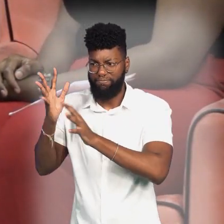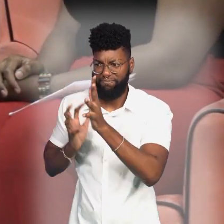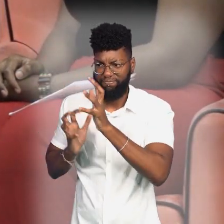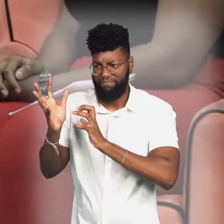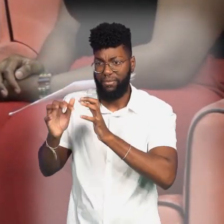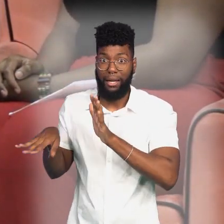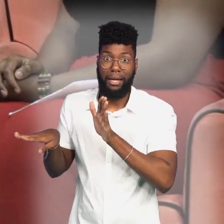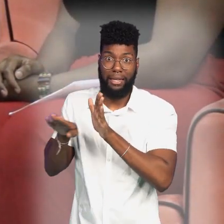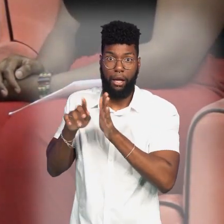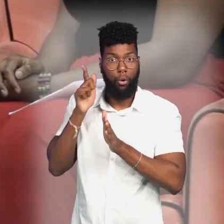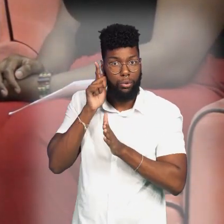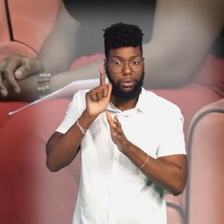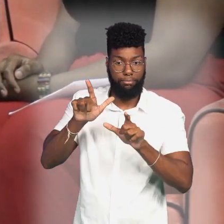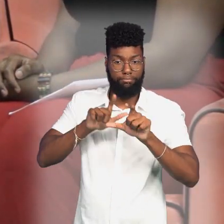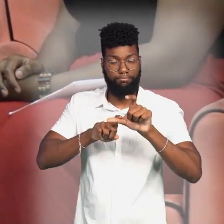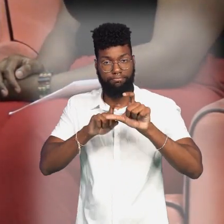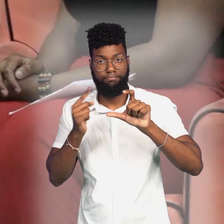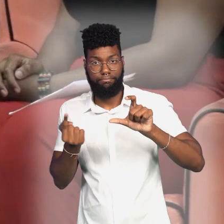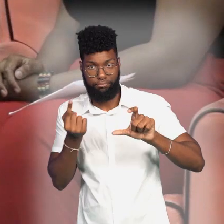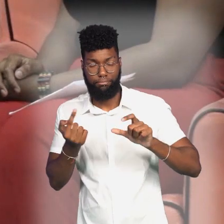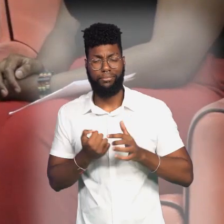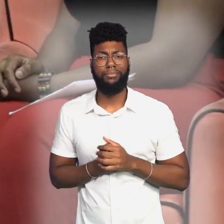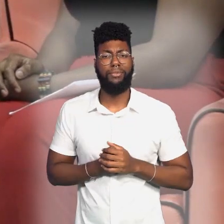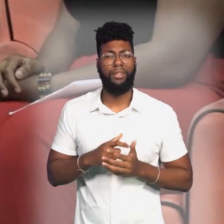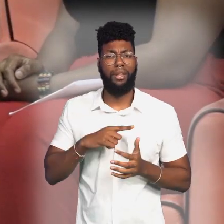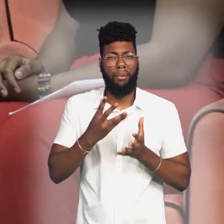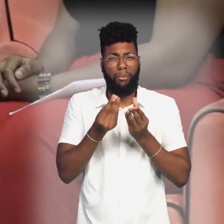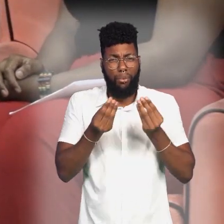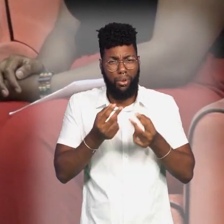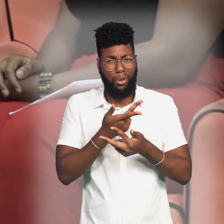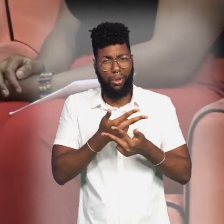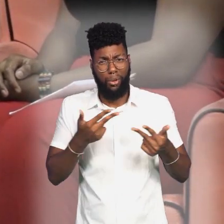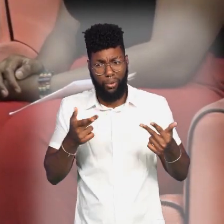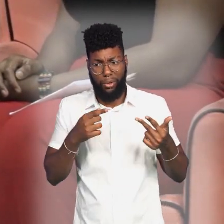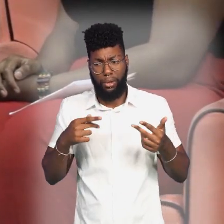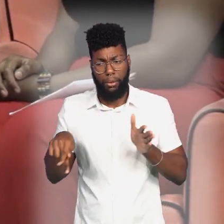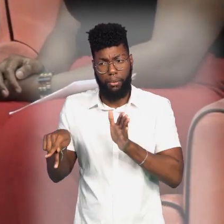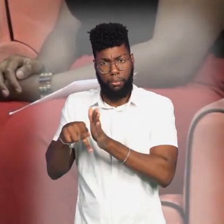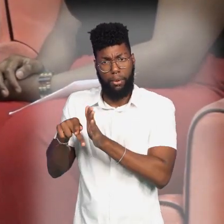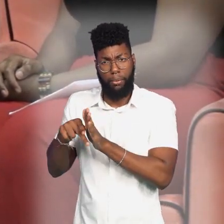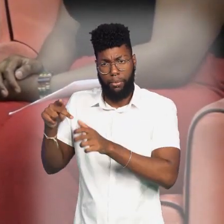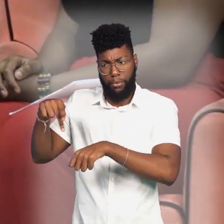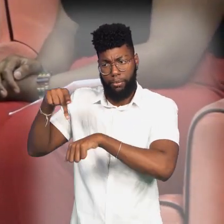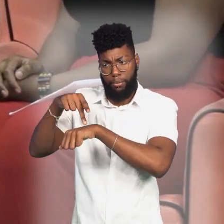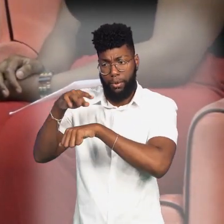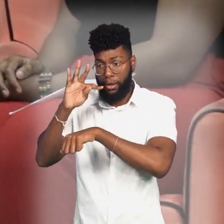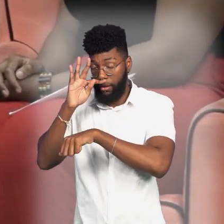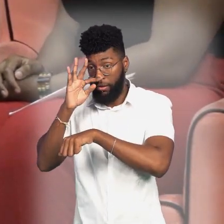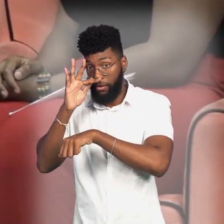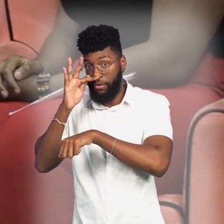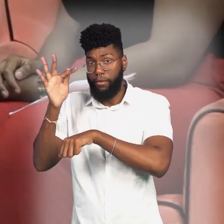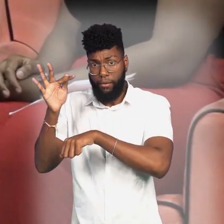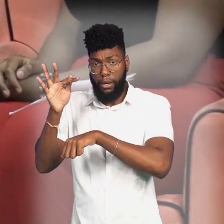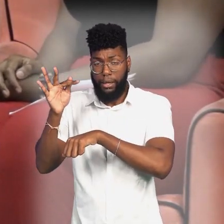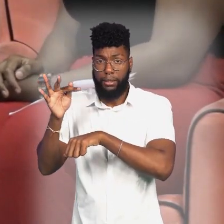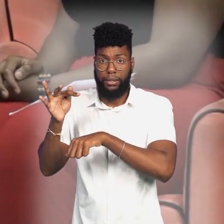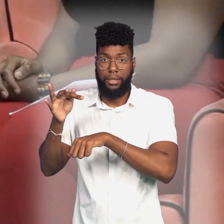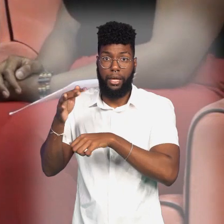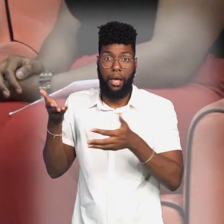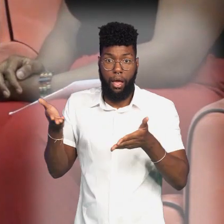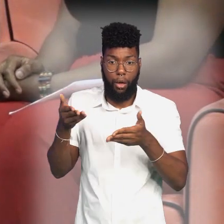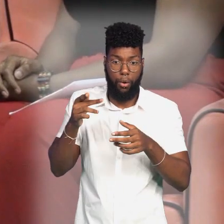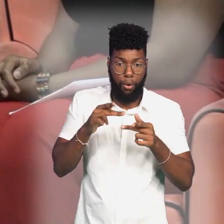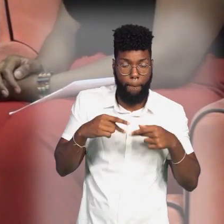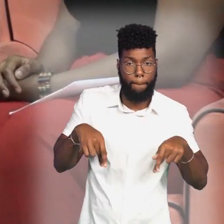E tem muitas coisas que ainda a França deve a Haiti, ao povo do Haiti, agora há